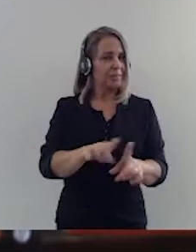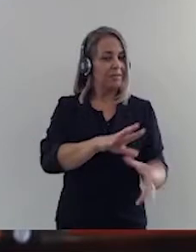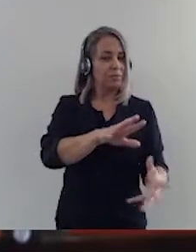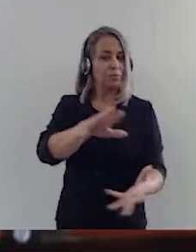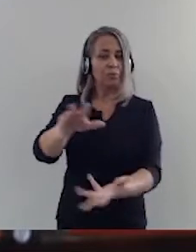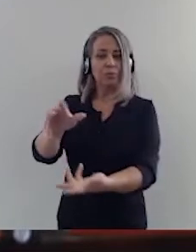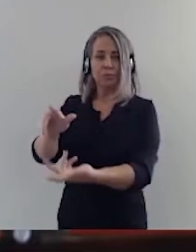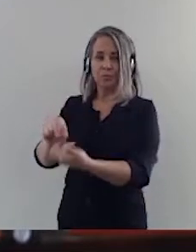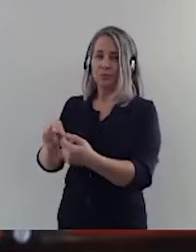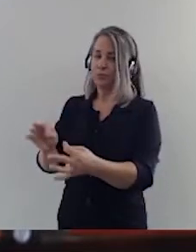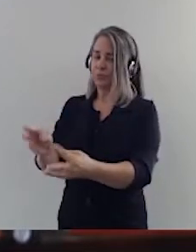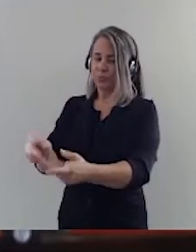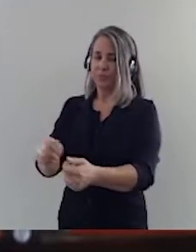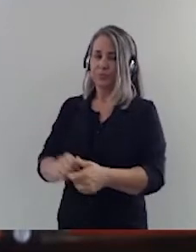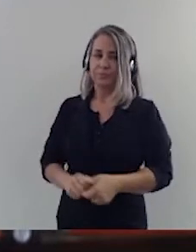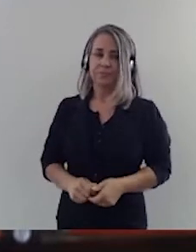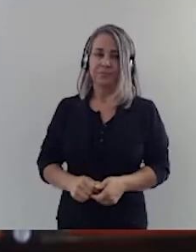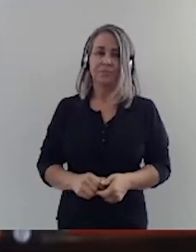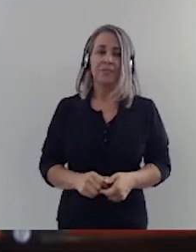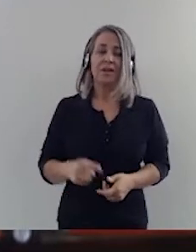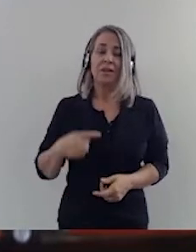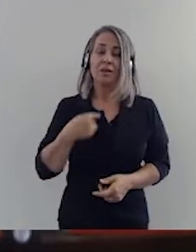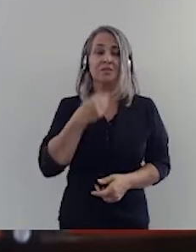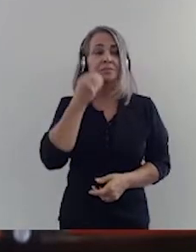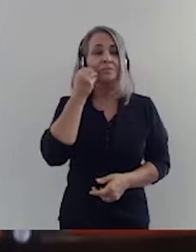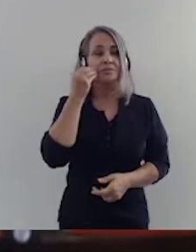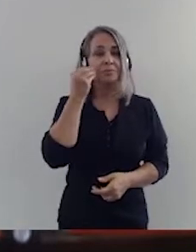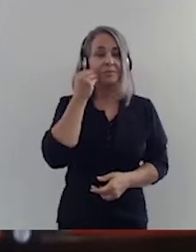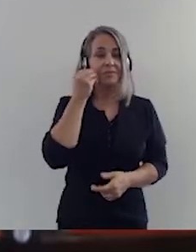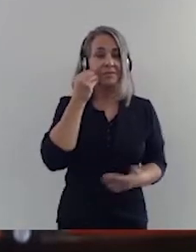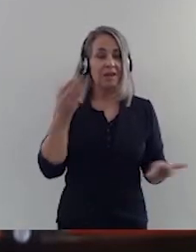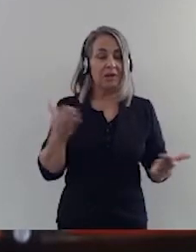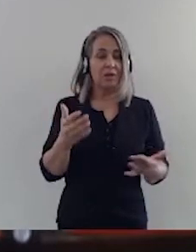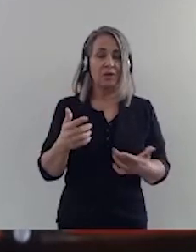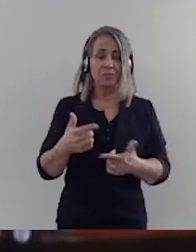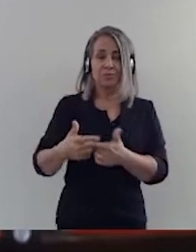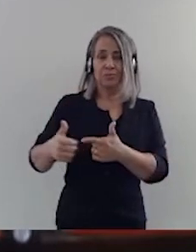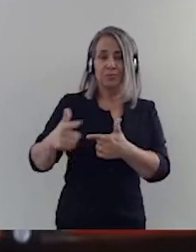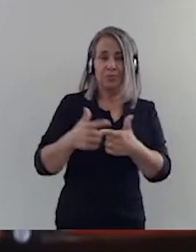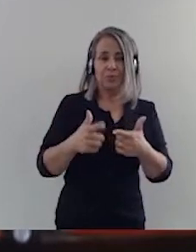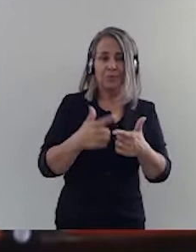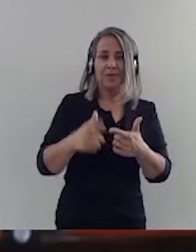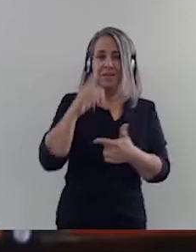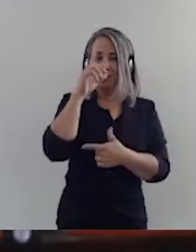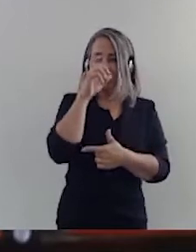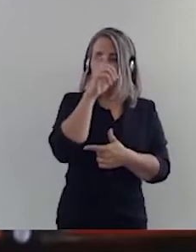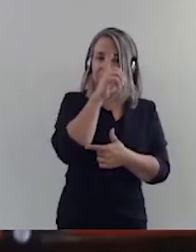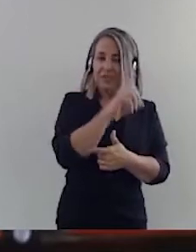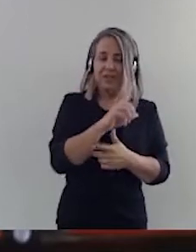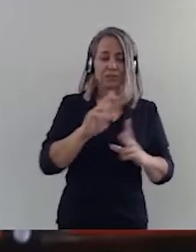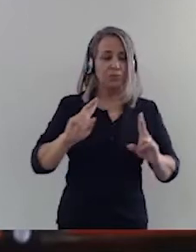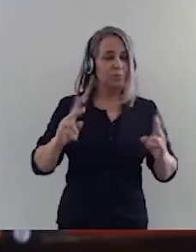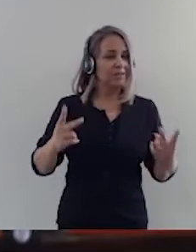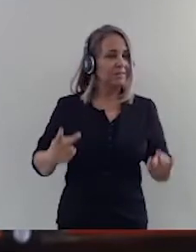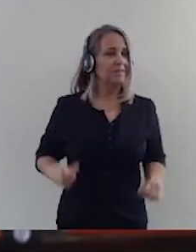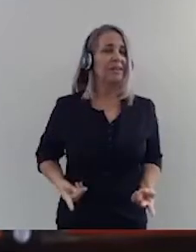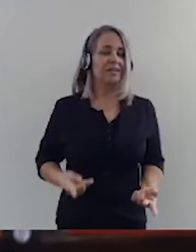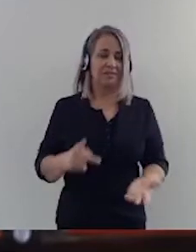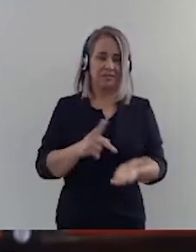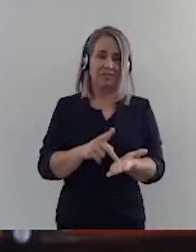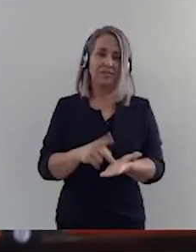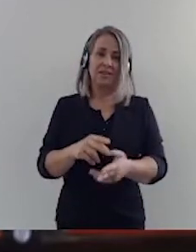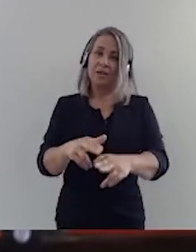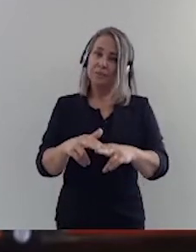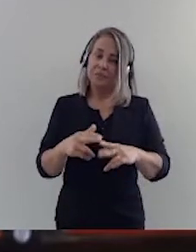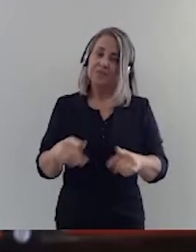não dizer. Nós estamos a experimentar uma crise humanitária sem precedentes. E, em meio a